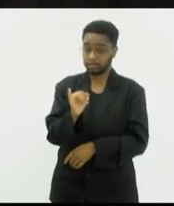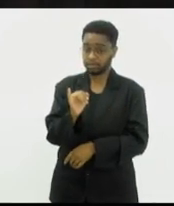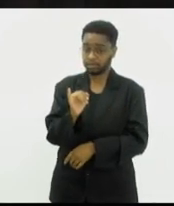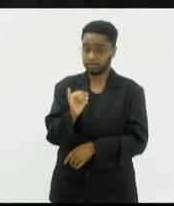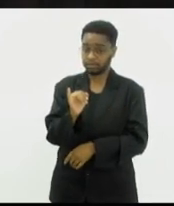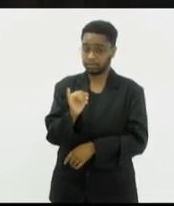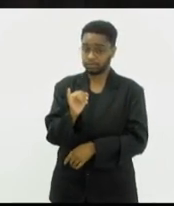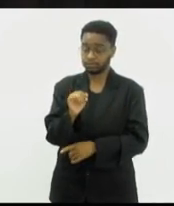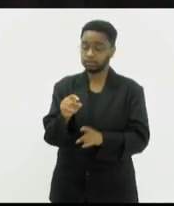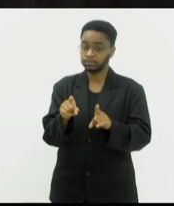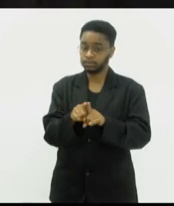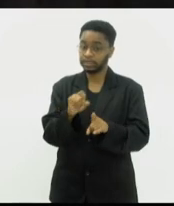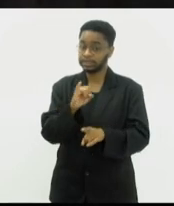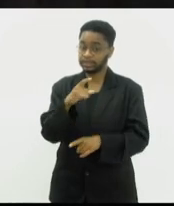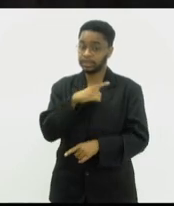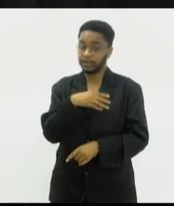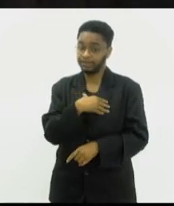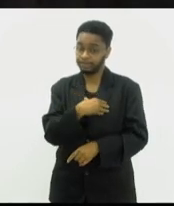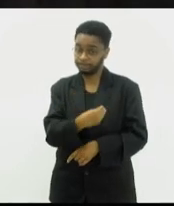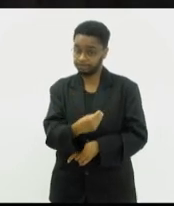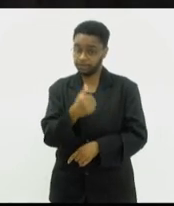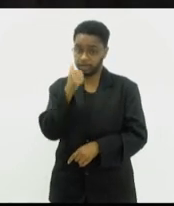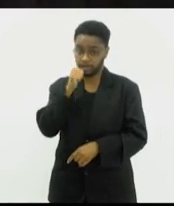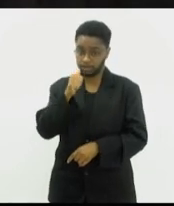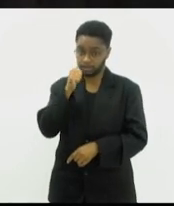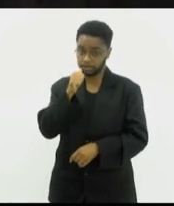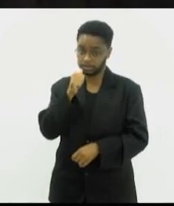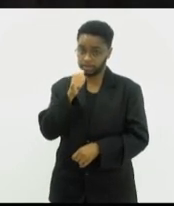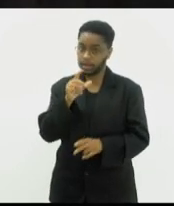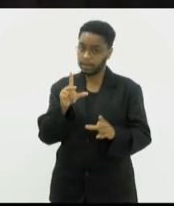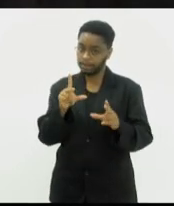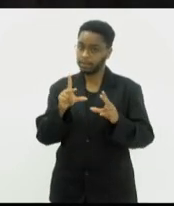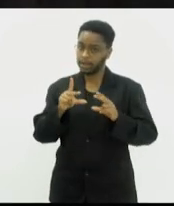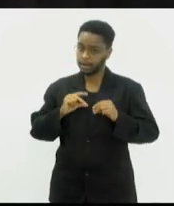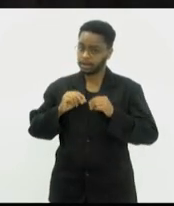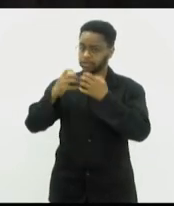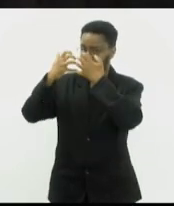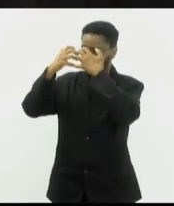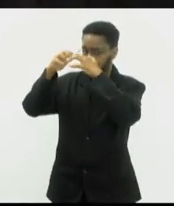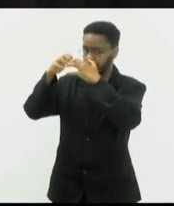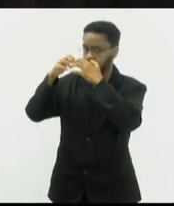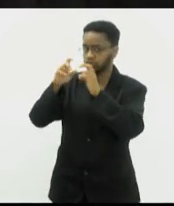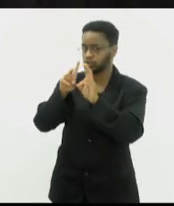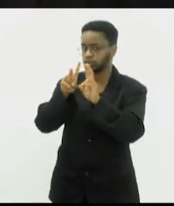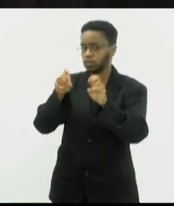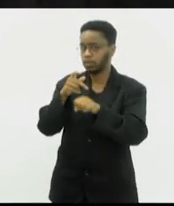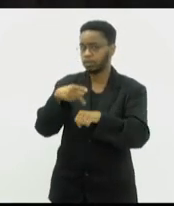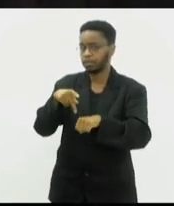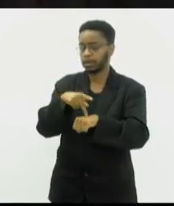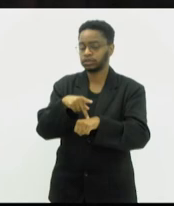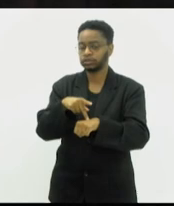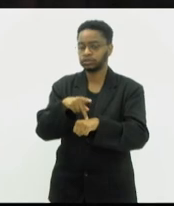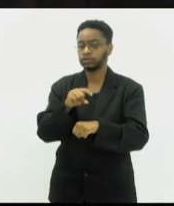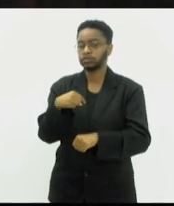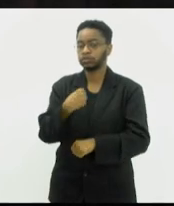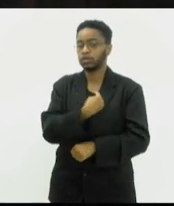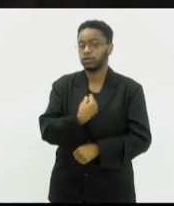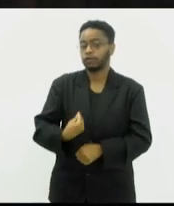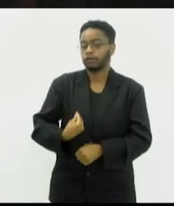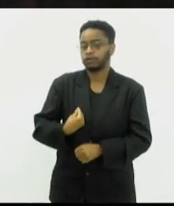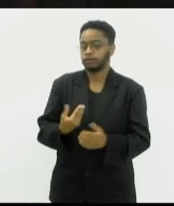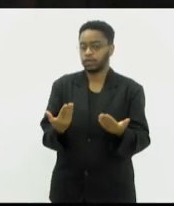e quem tem uma filha merece refletir sobre este país que nós estamos